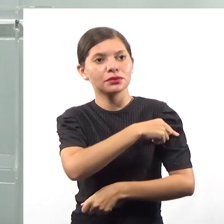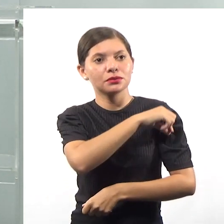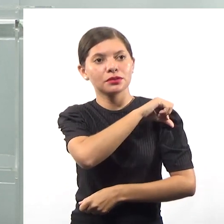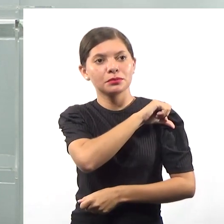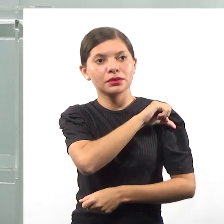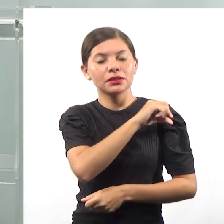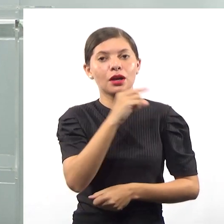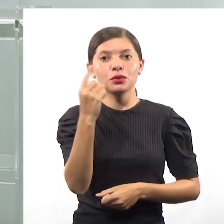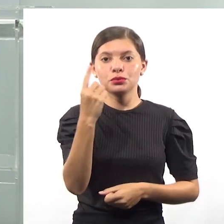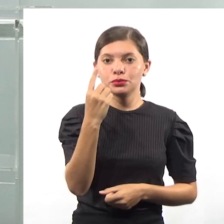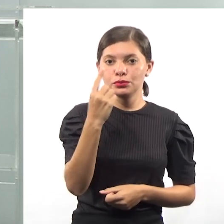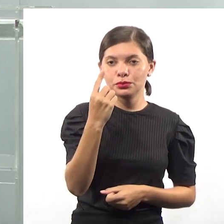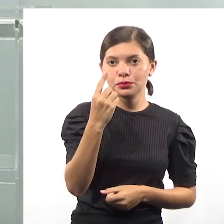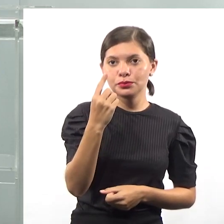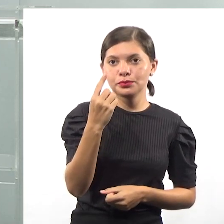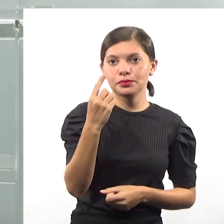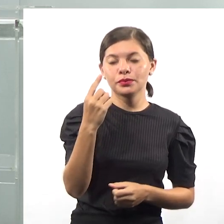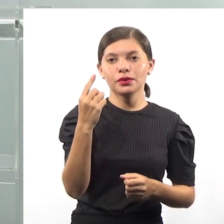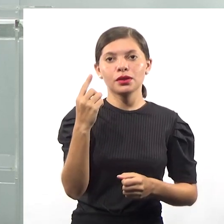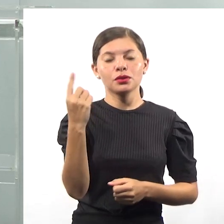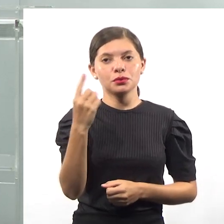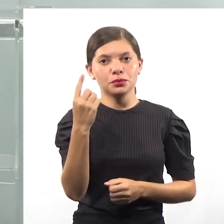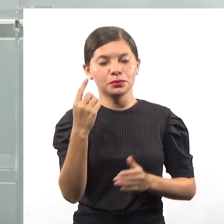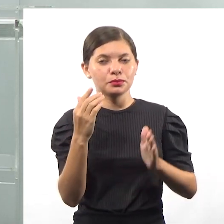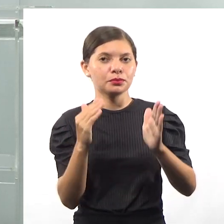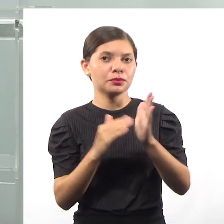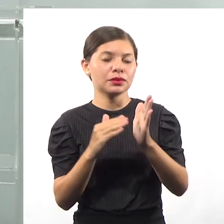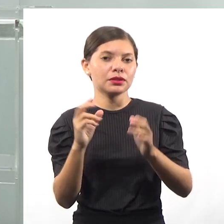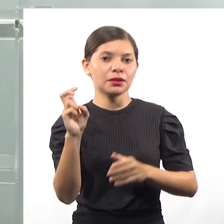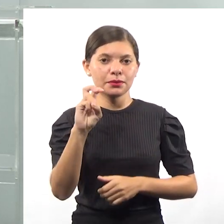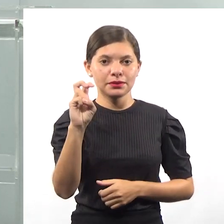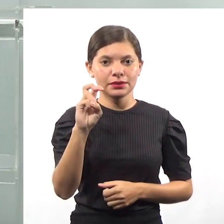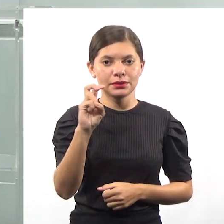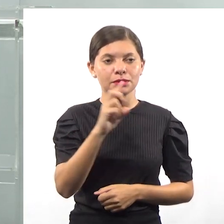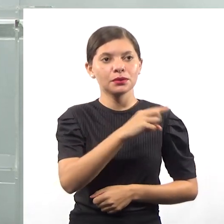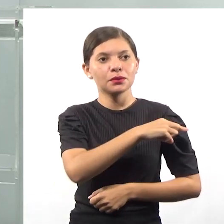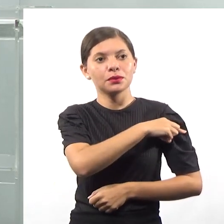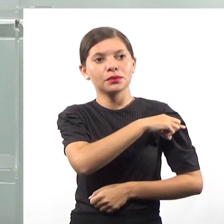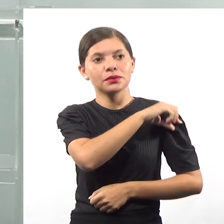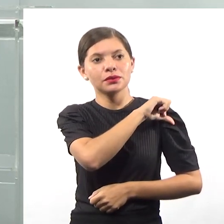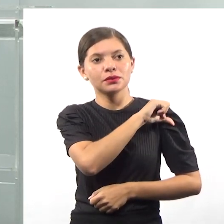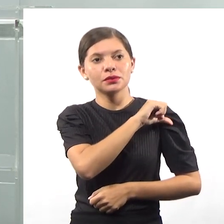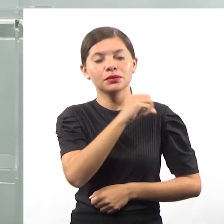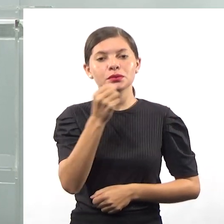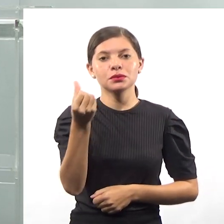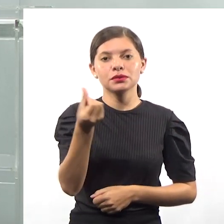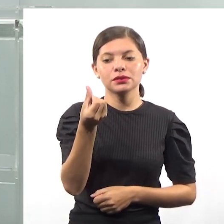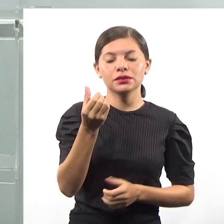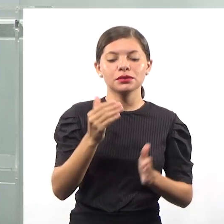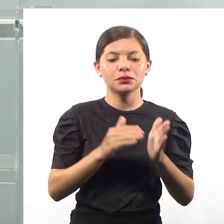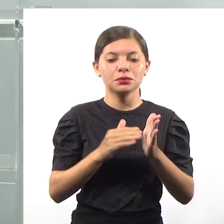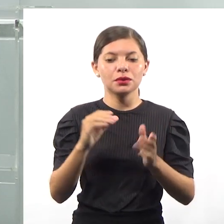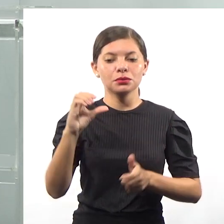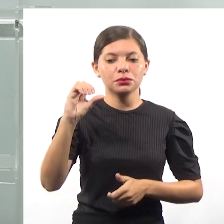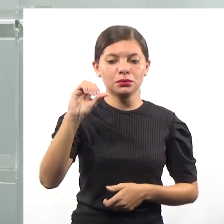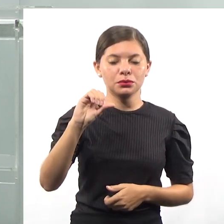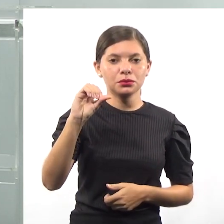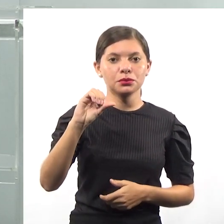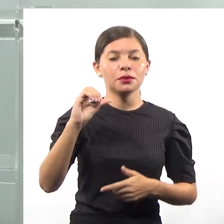é o ensino fundamental 1, do 1º ao 5º ano, quanto o ensino fundamental 2, do 6º ao 9º ano, eles